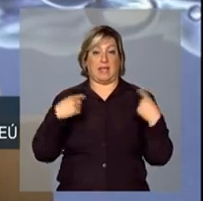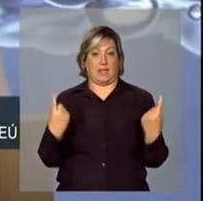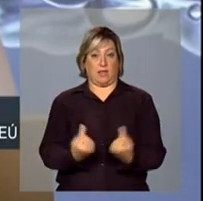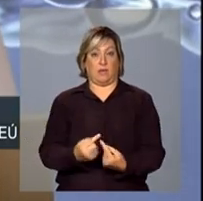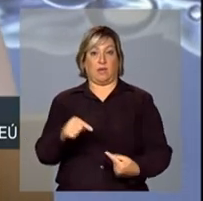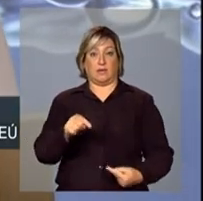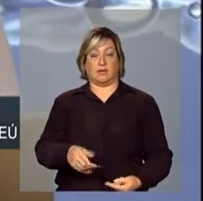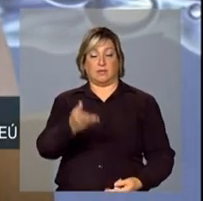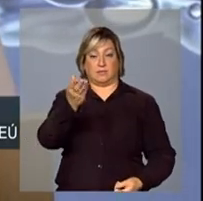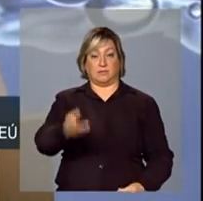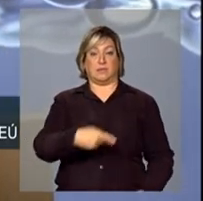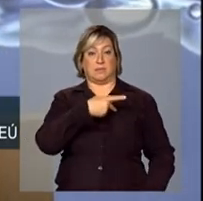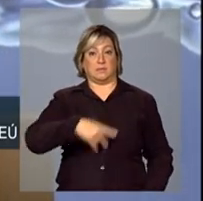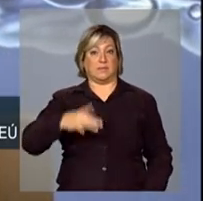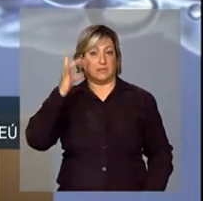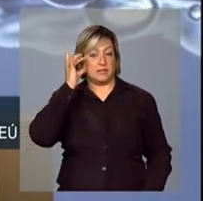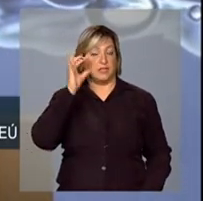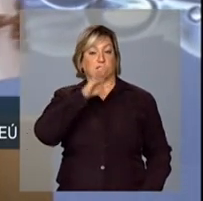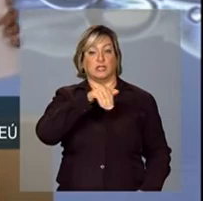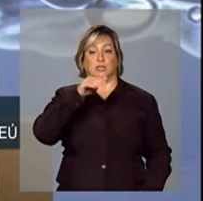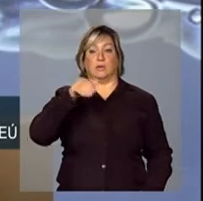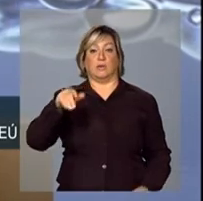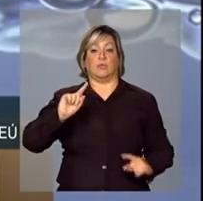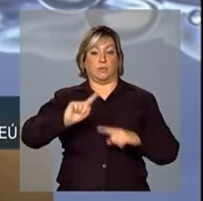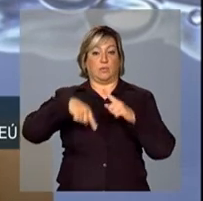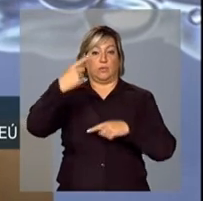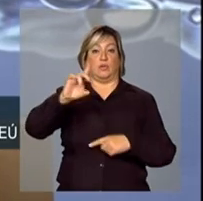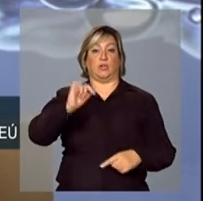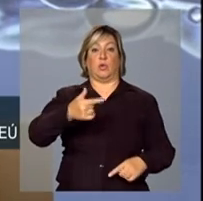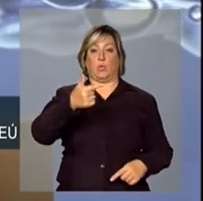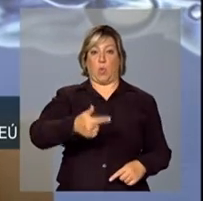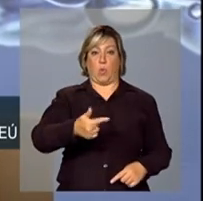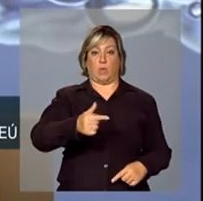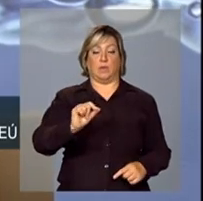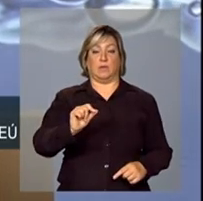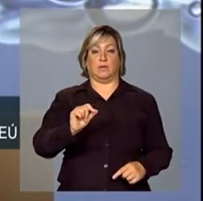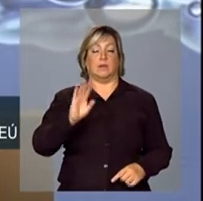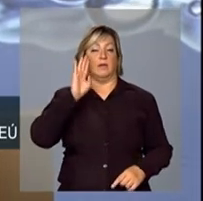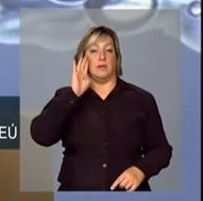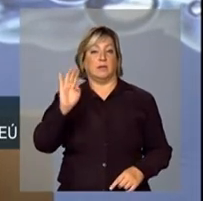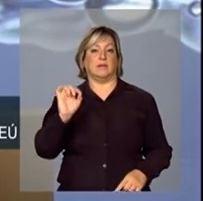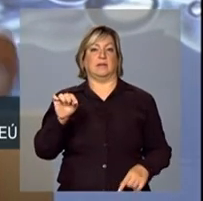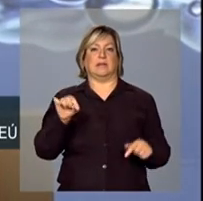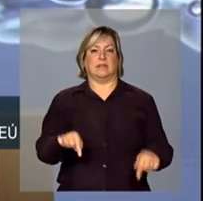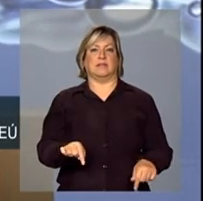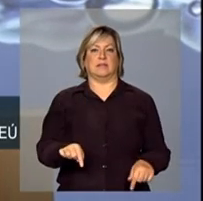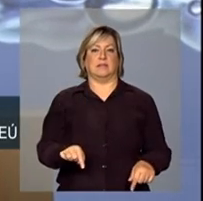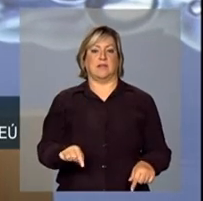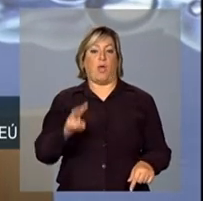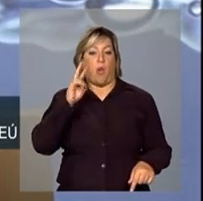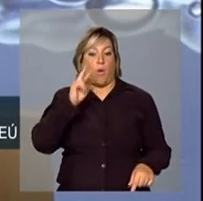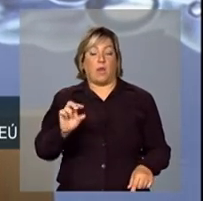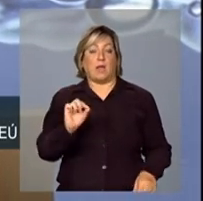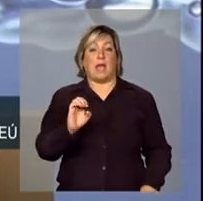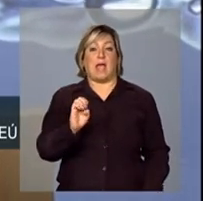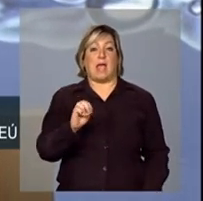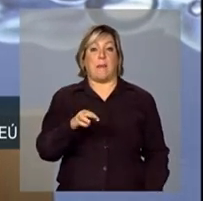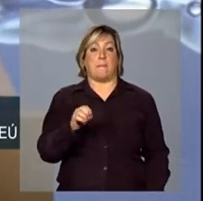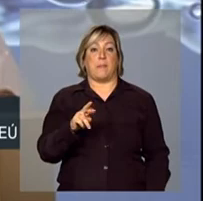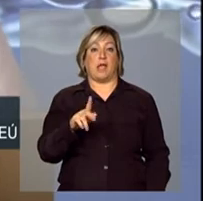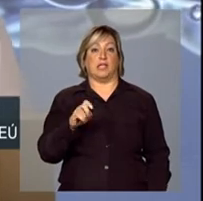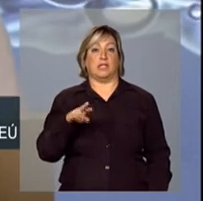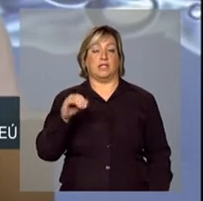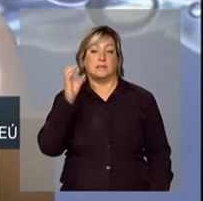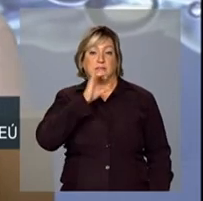que Vossa Excelência convoca para o próximo dia 2. O olhar já não mais na emergência, mas o olhar